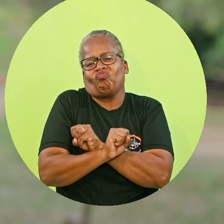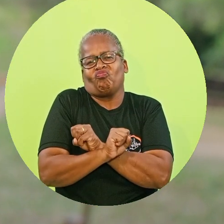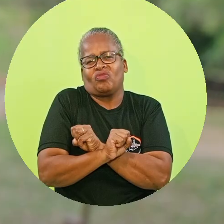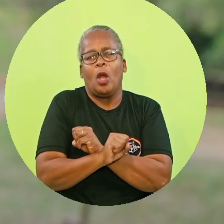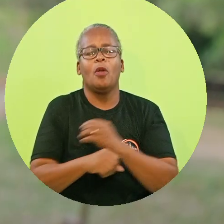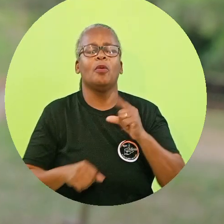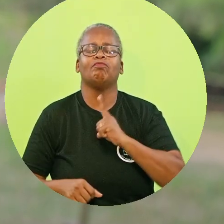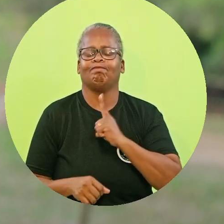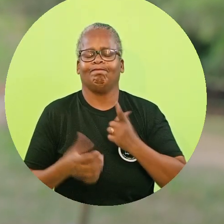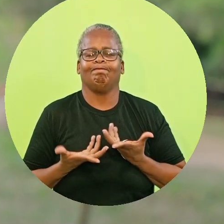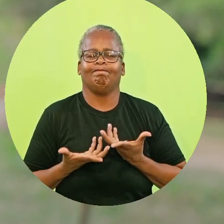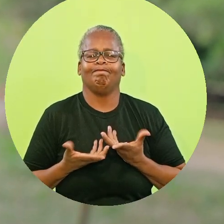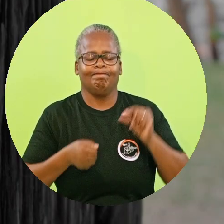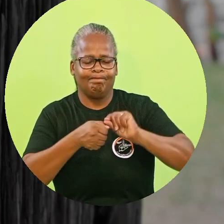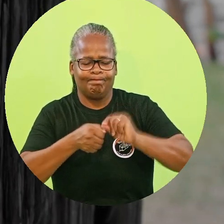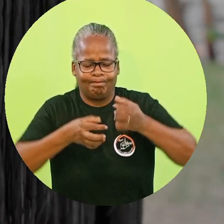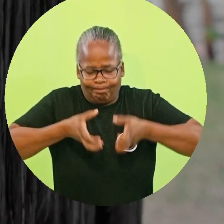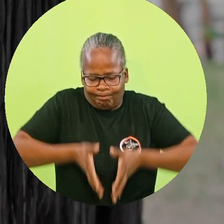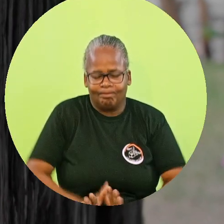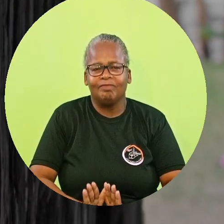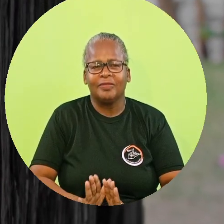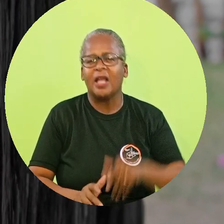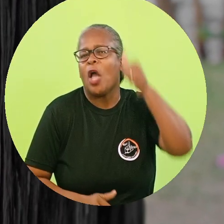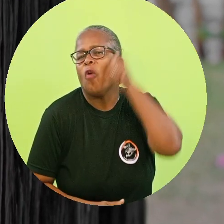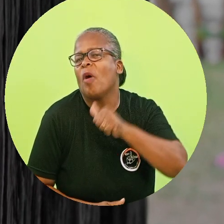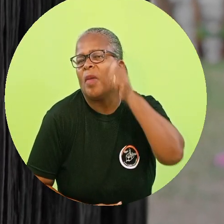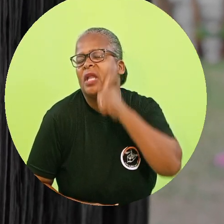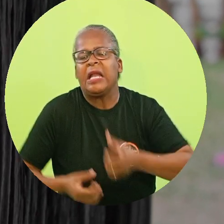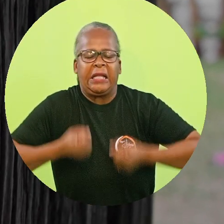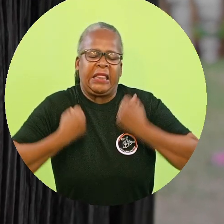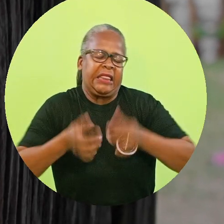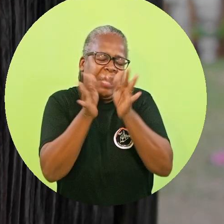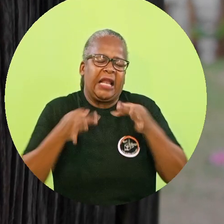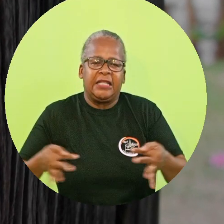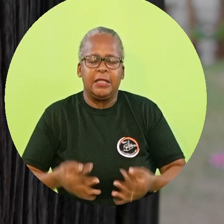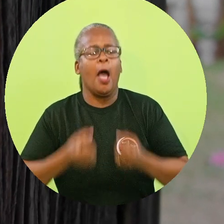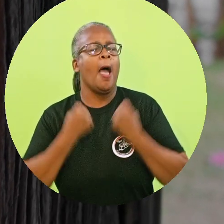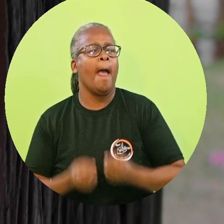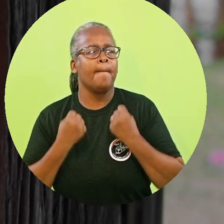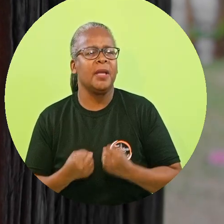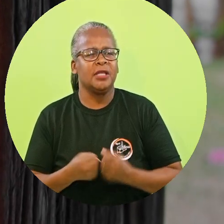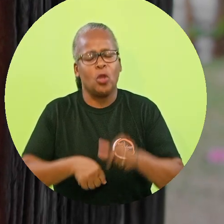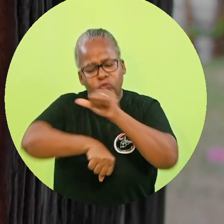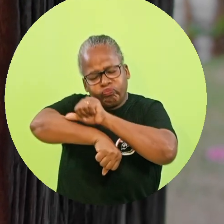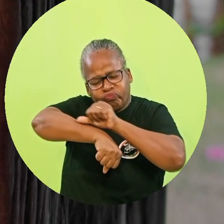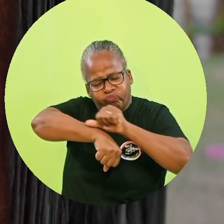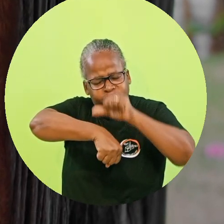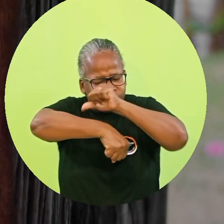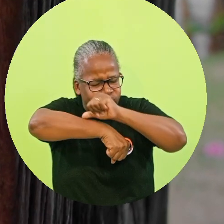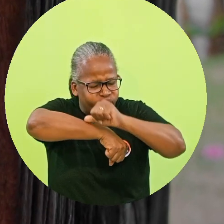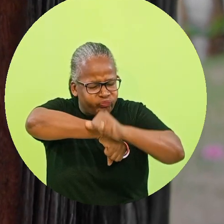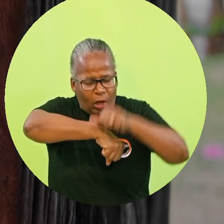germinação. Aqui, o feminino não é delicadeza, é peso, é raiz, é ferida e cura escorrendo pelo mesmo